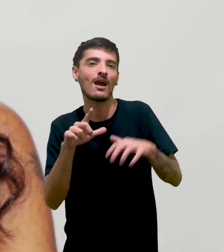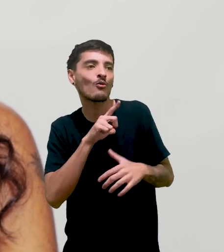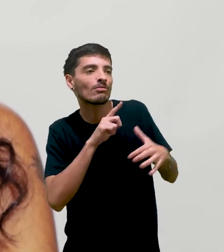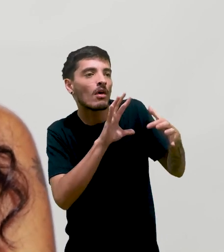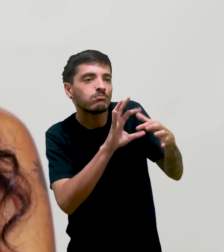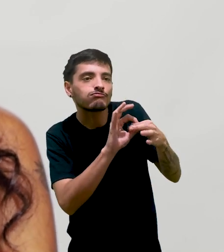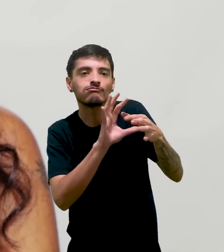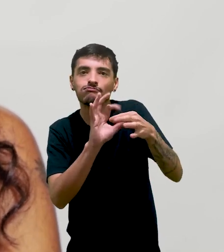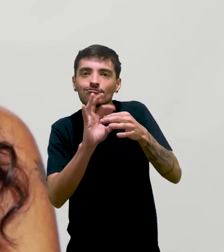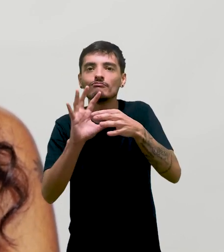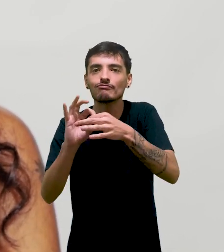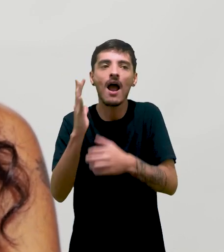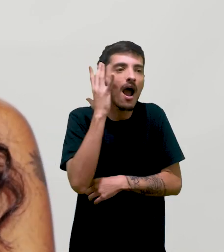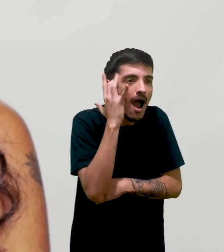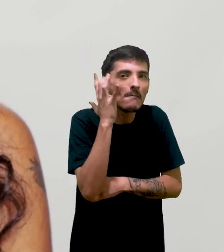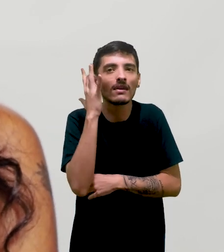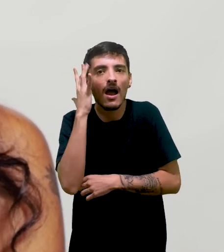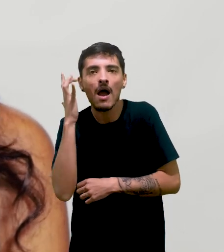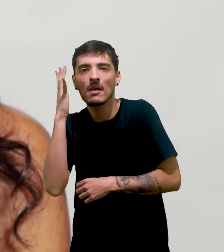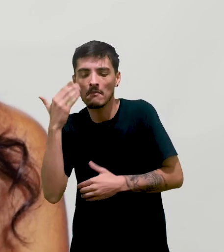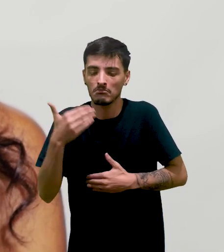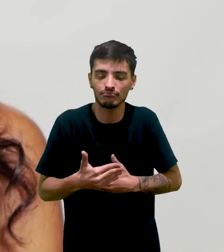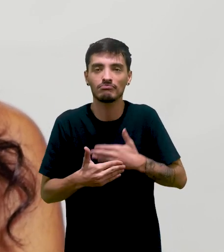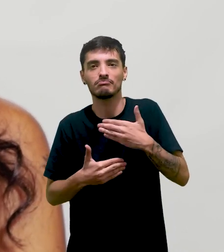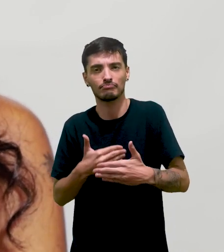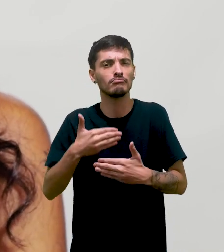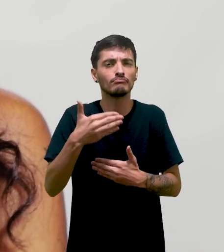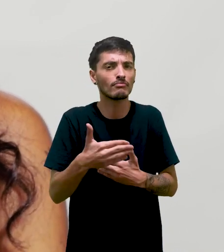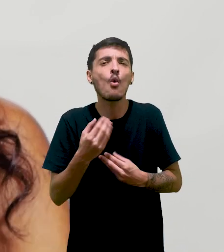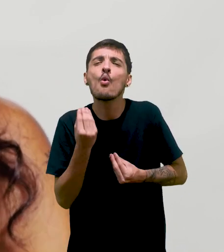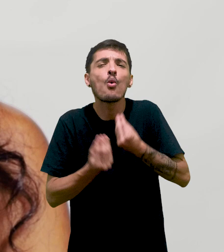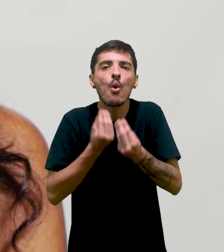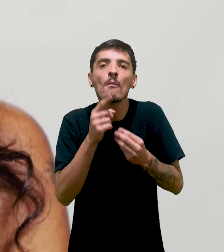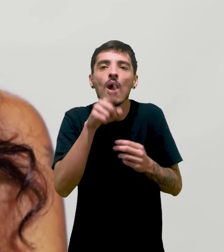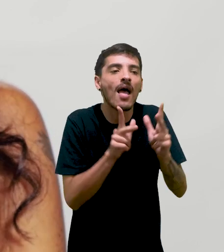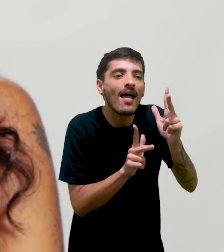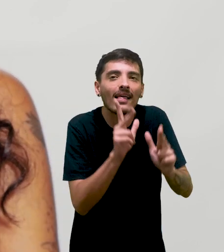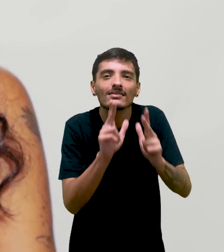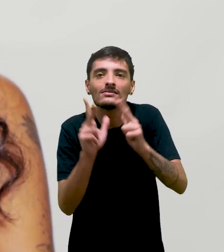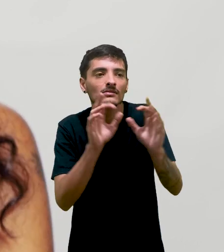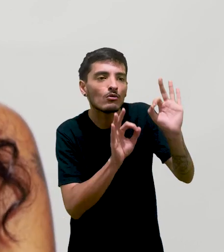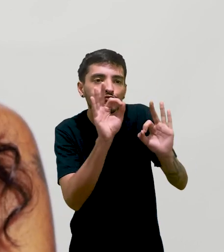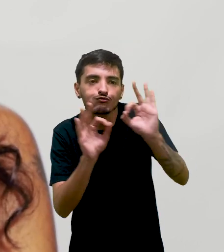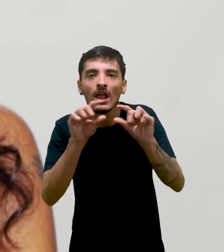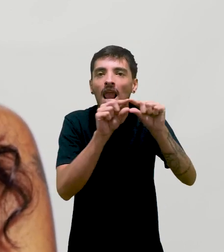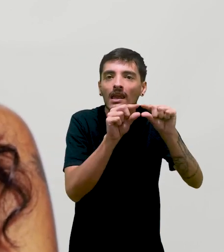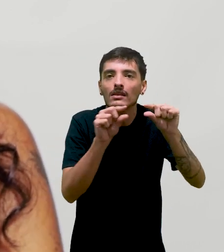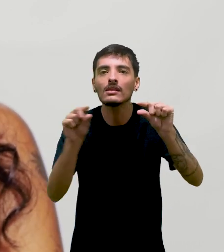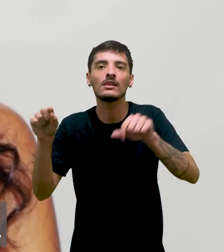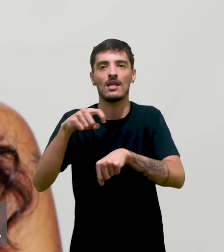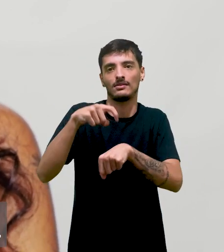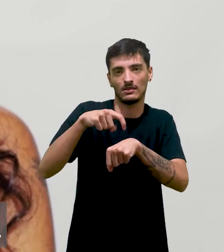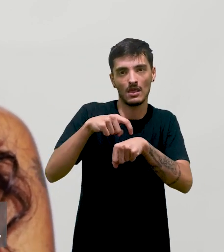vamos passando de um espaço para o outro, da segunda para a terça-feira, do dia para a noite, enfim. A edição é então esse processo